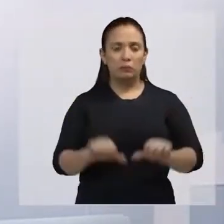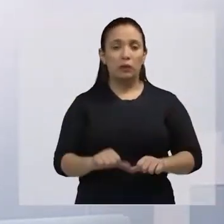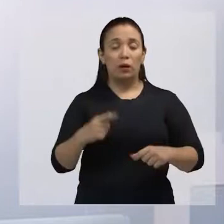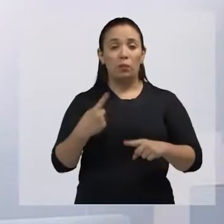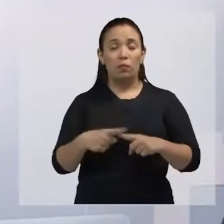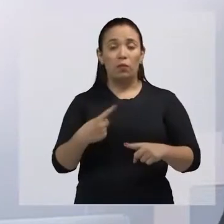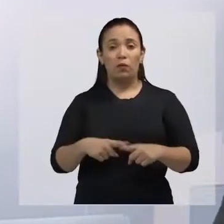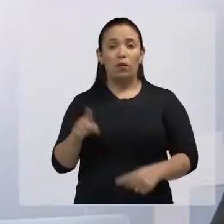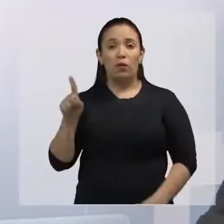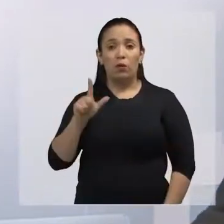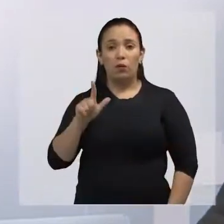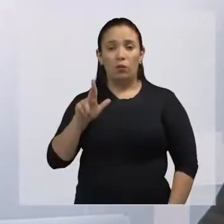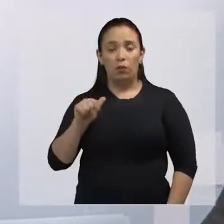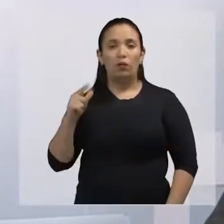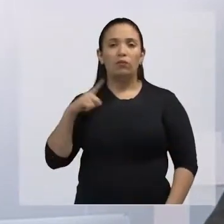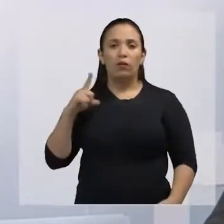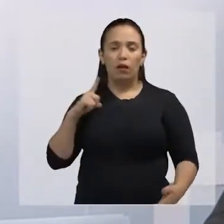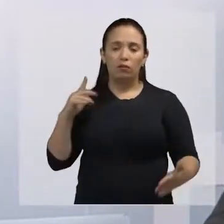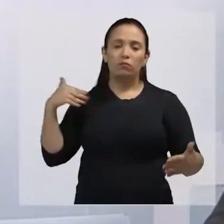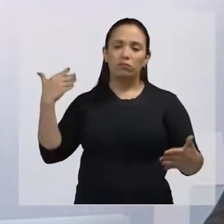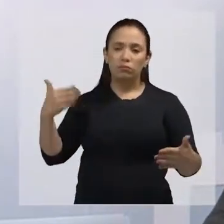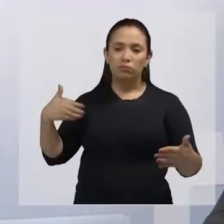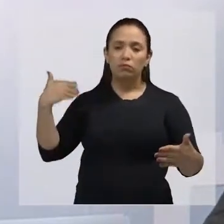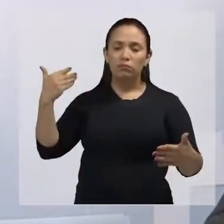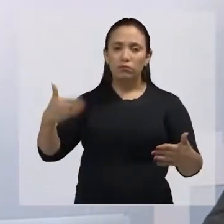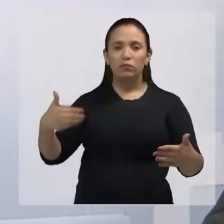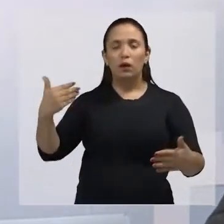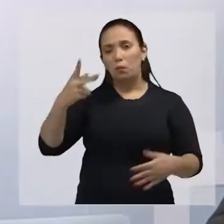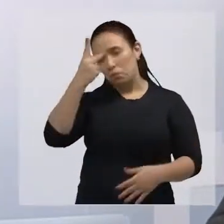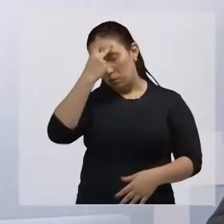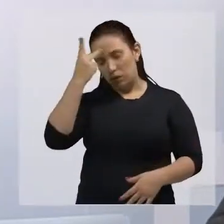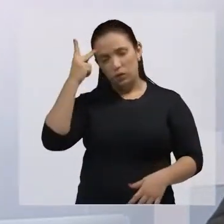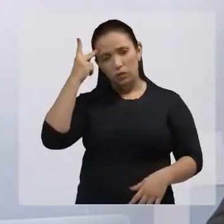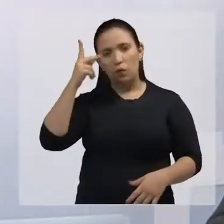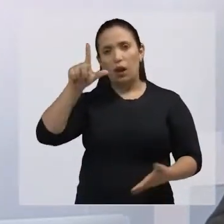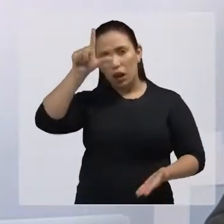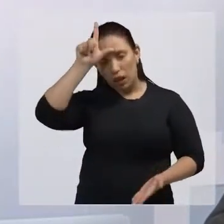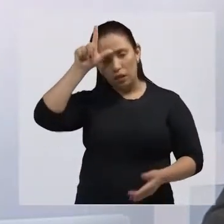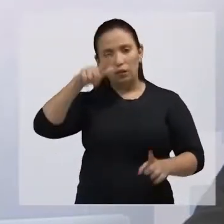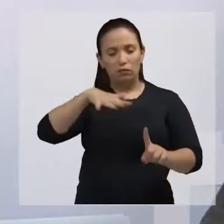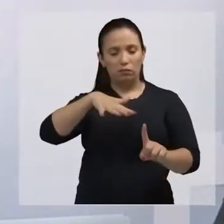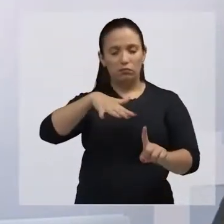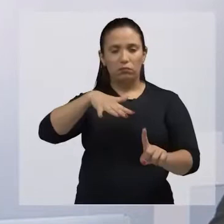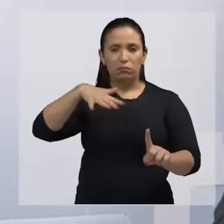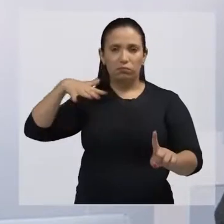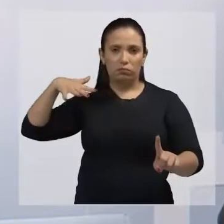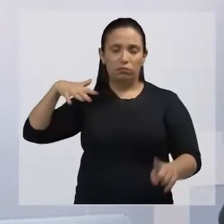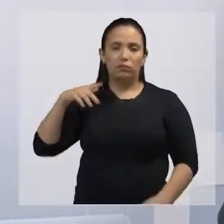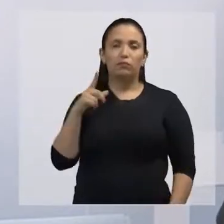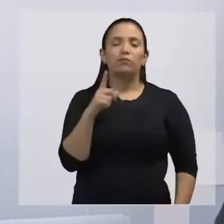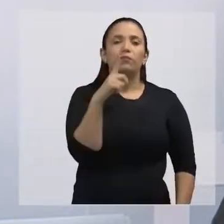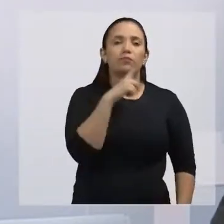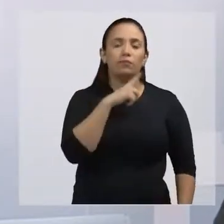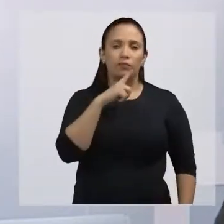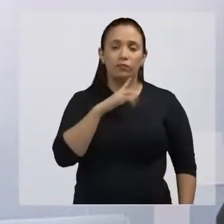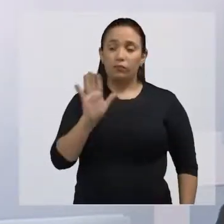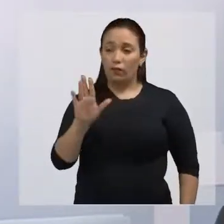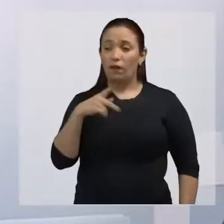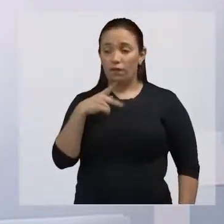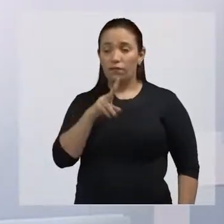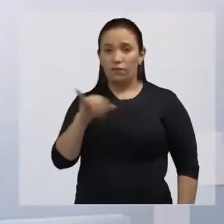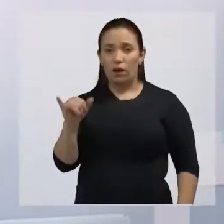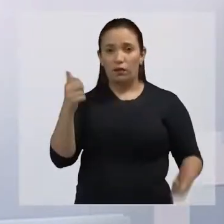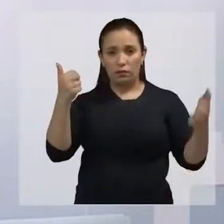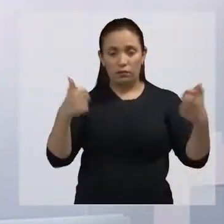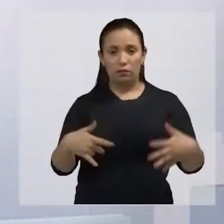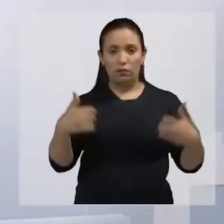Lula vem se diminuindo como liderança política. Vem se diminuindo. Diferente do antilulismo. Nós vamos falar sobre